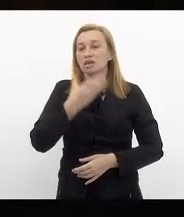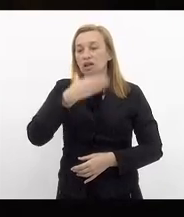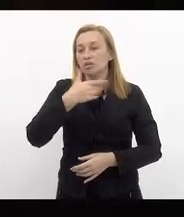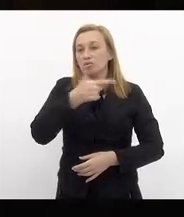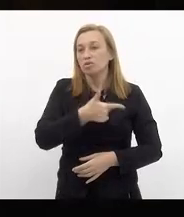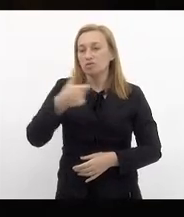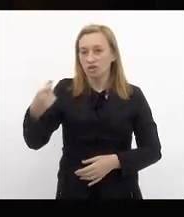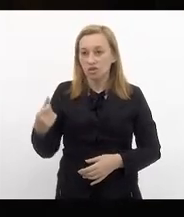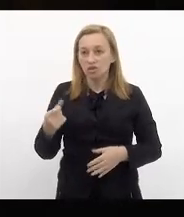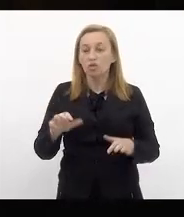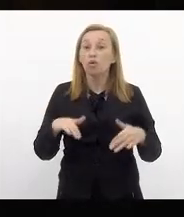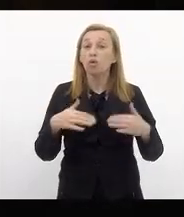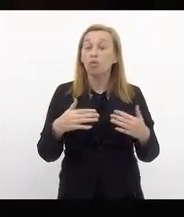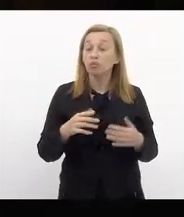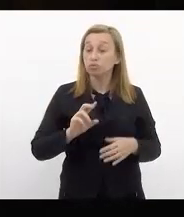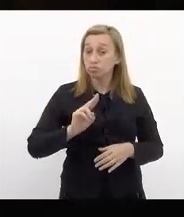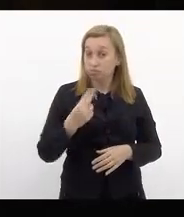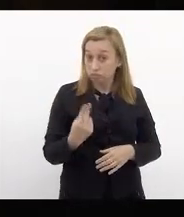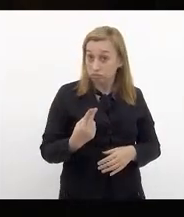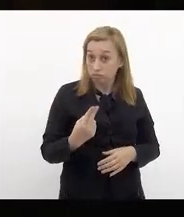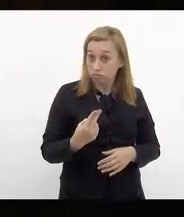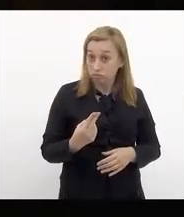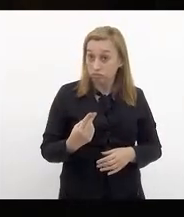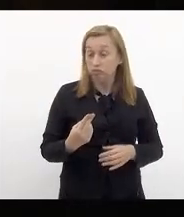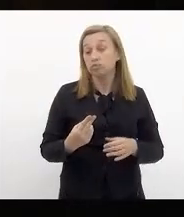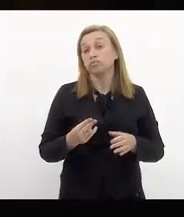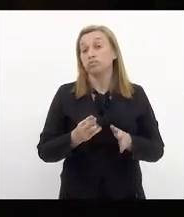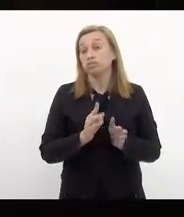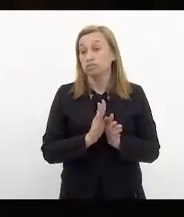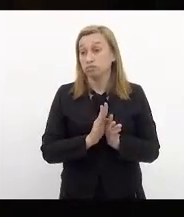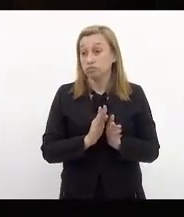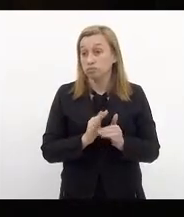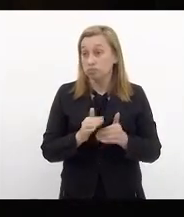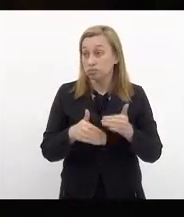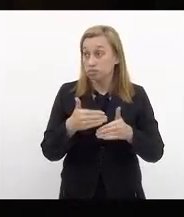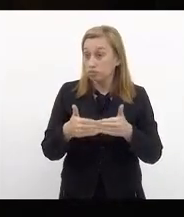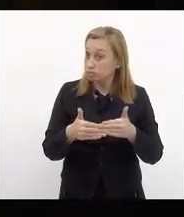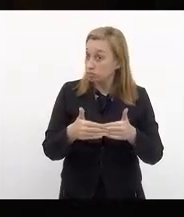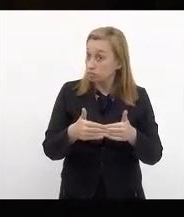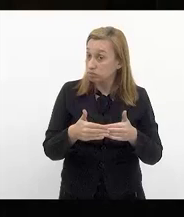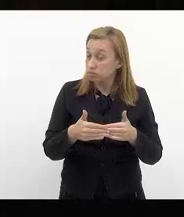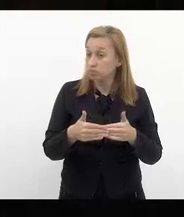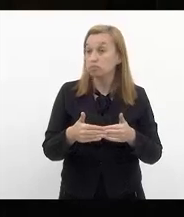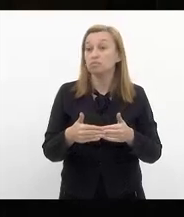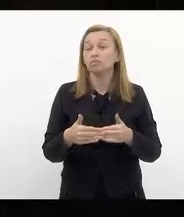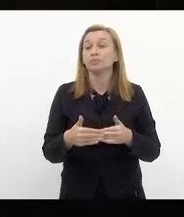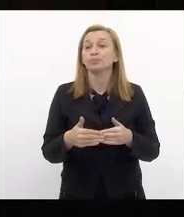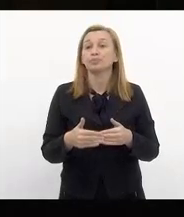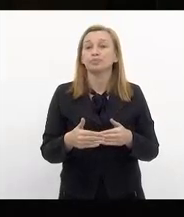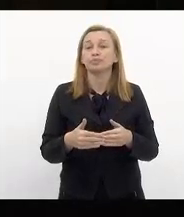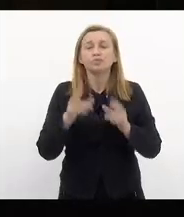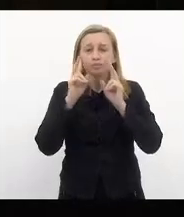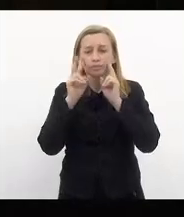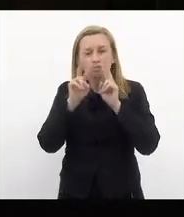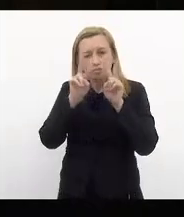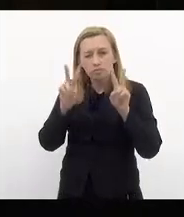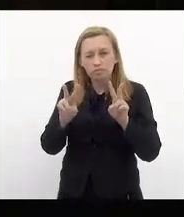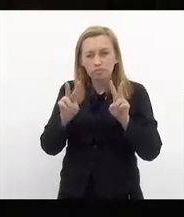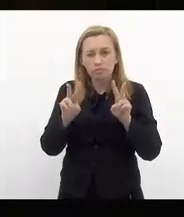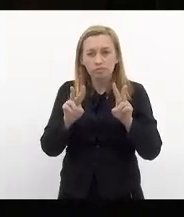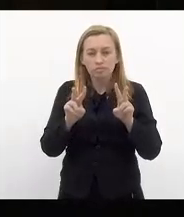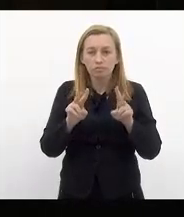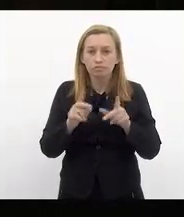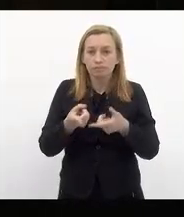2020. Ou a gente faz um processo efetivo de olhar